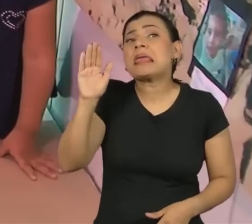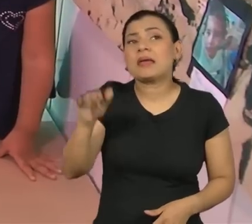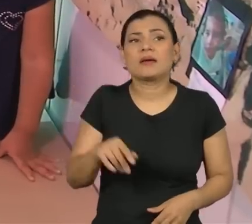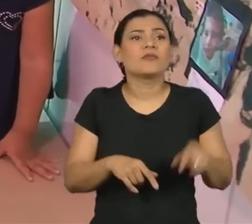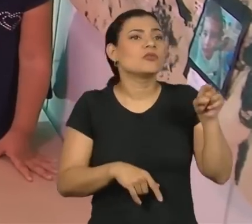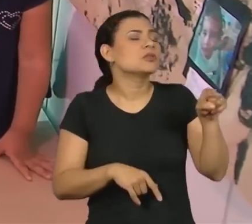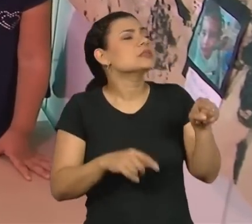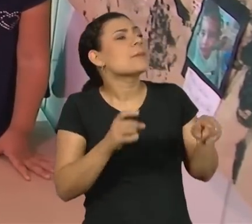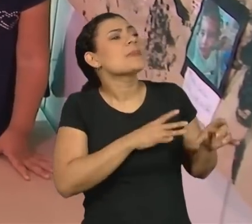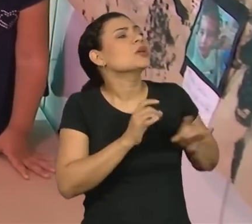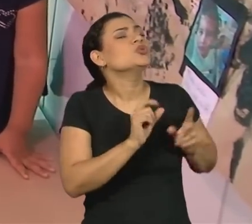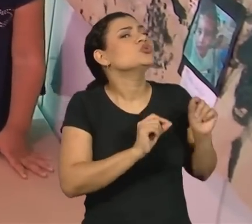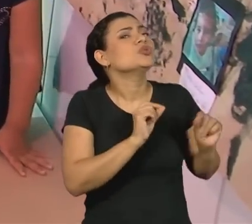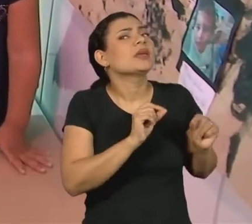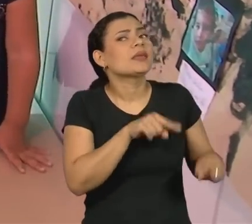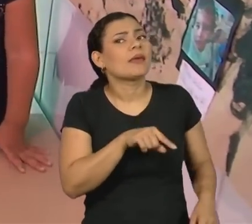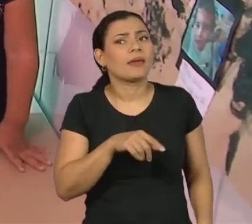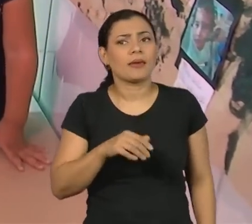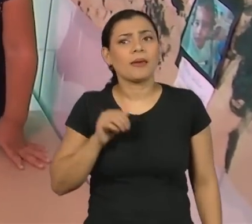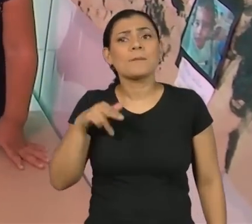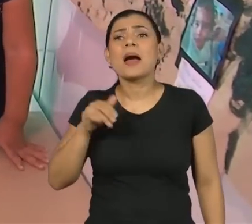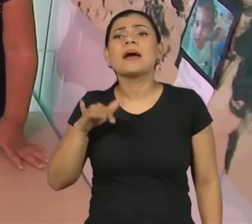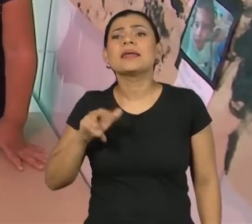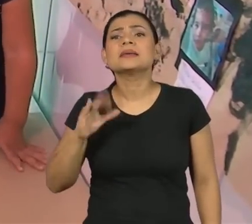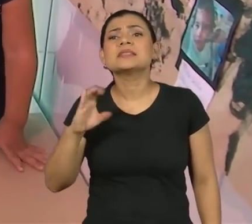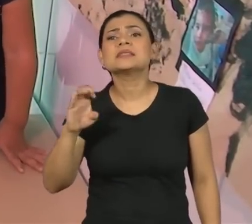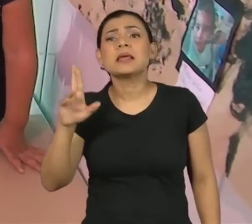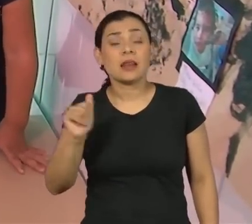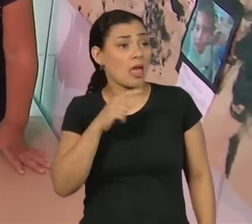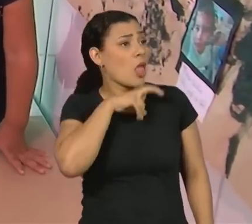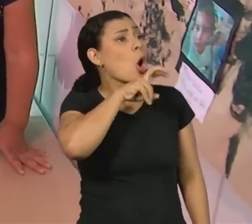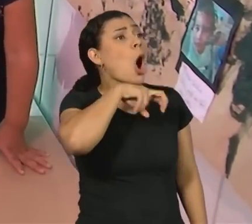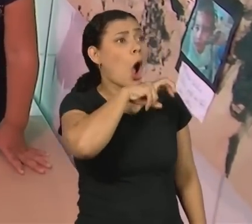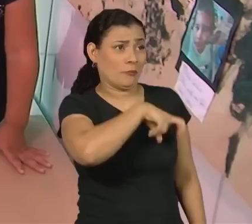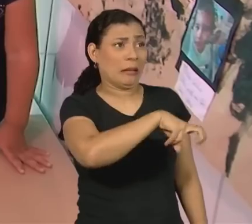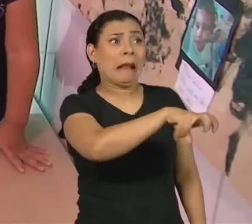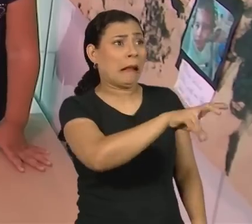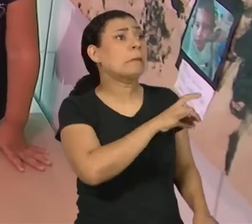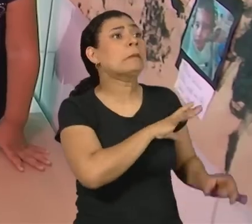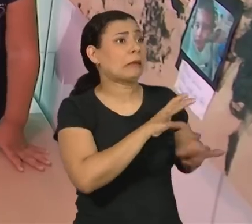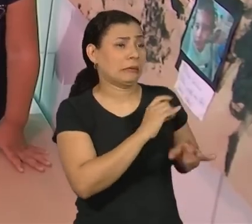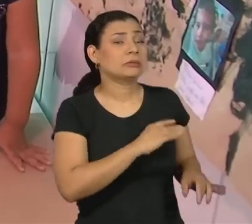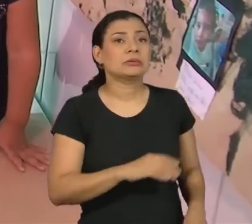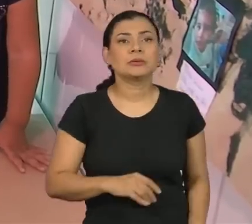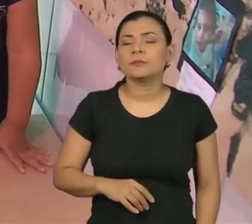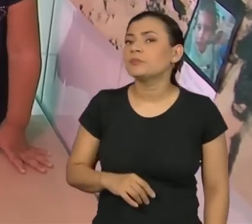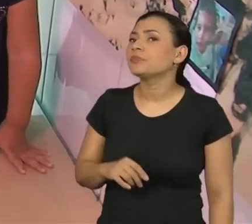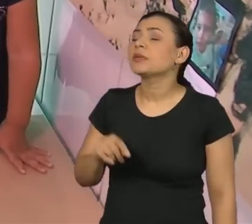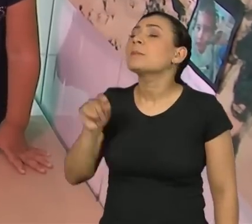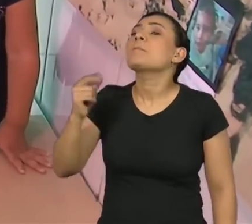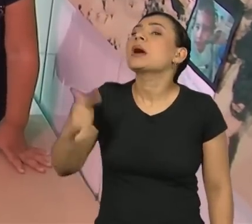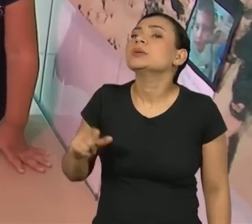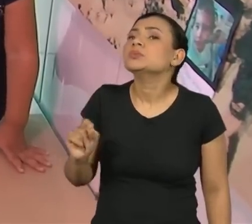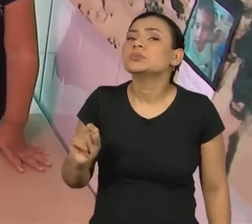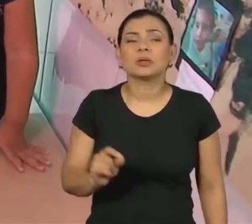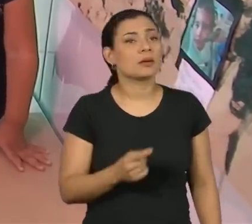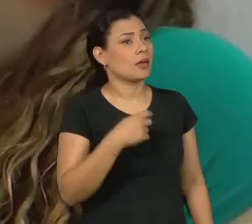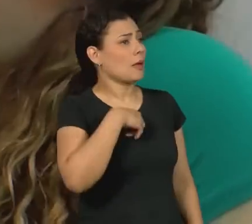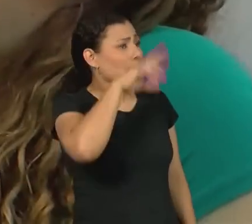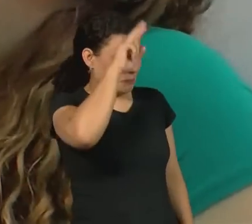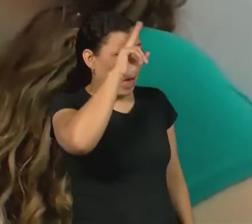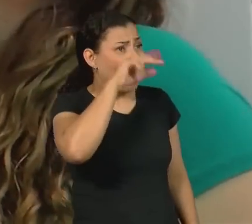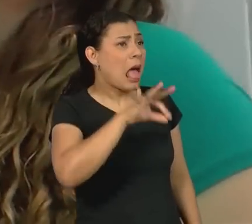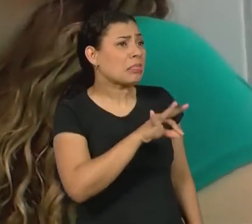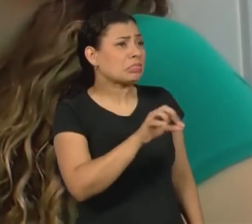medo de quê? Tenho medo de cobra. E de que mais? Tenho medo de barata.